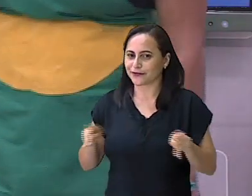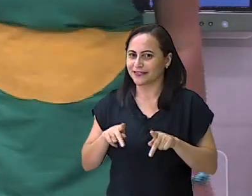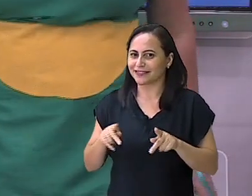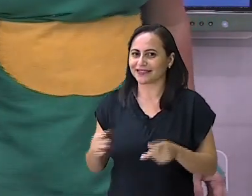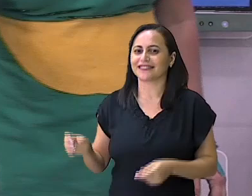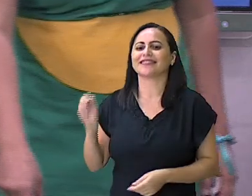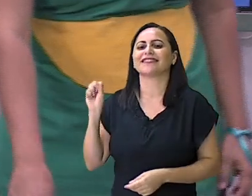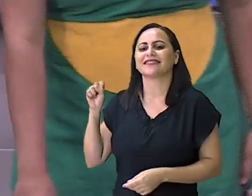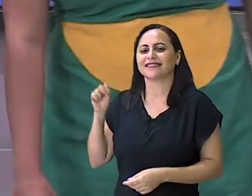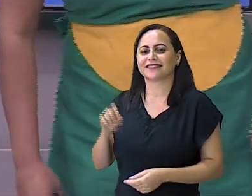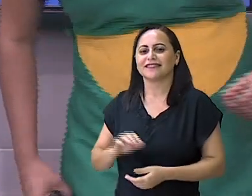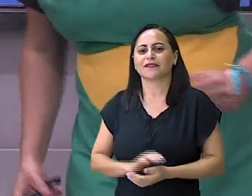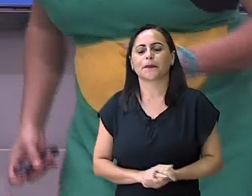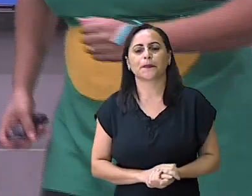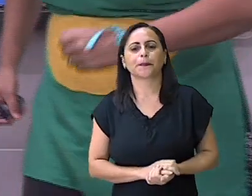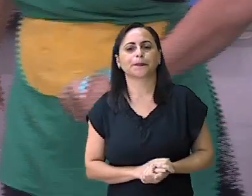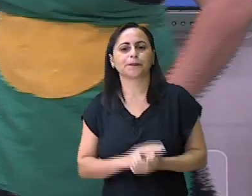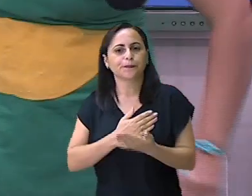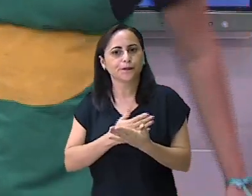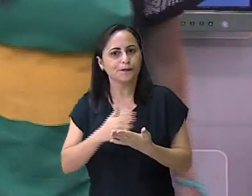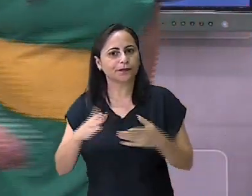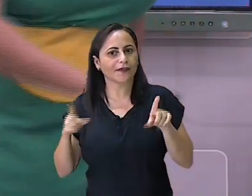Vamos!